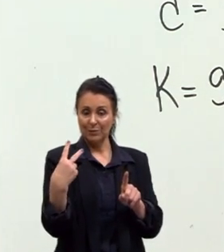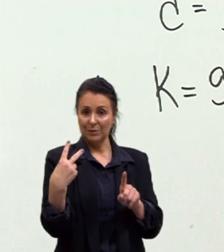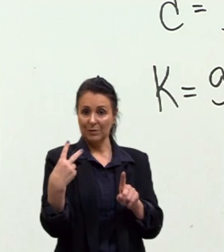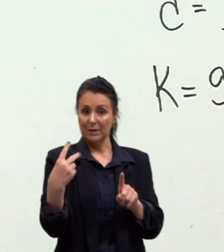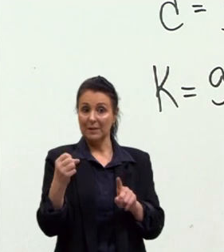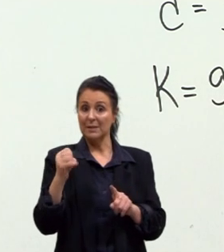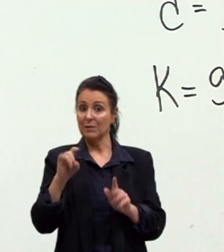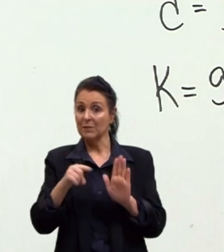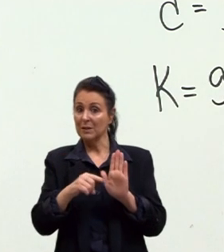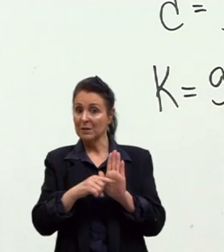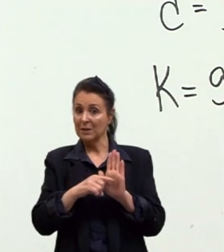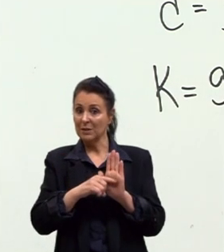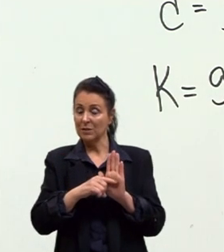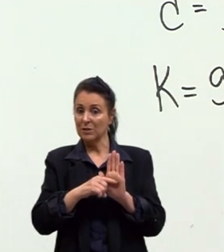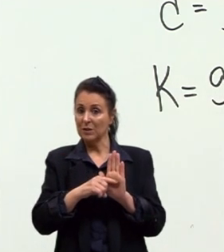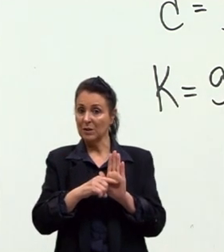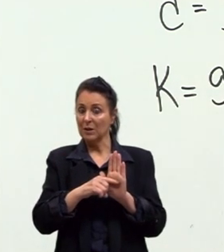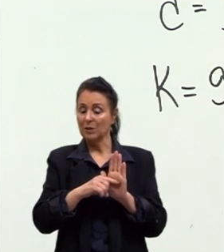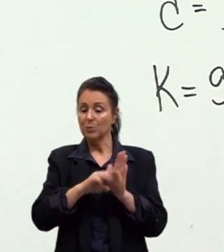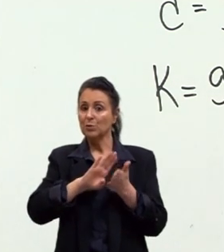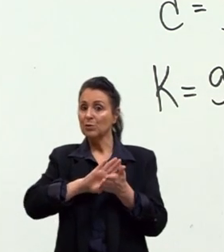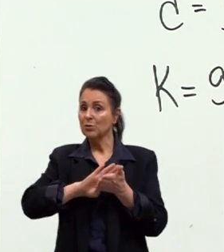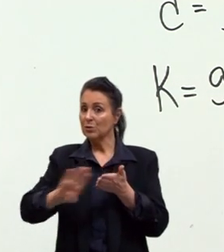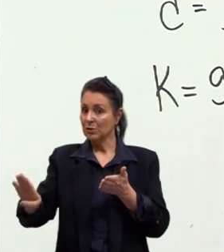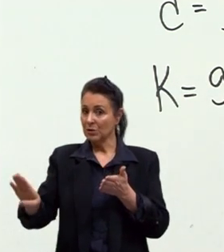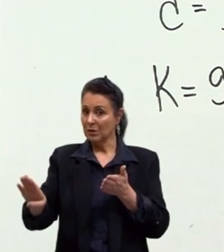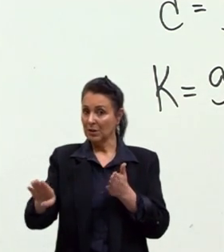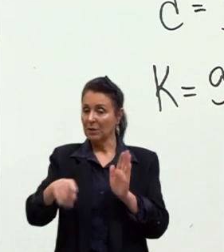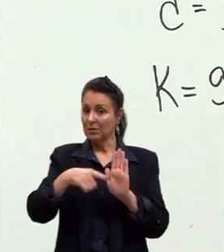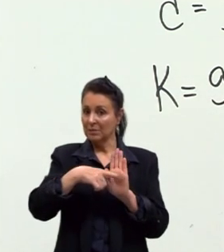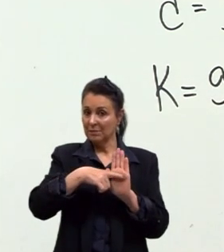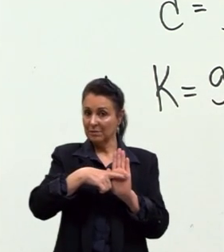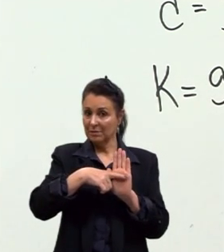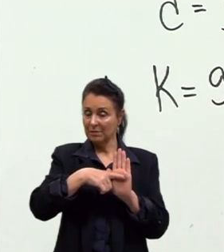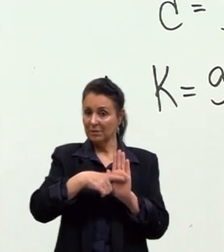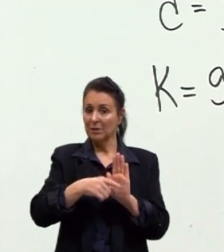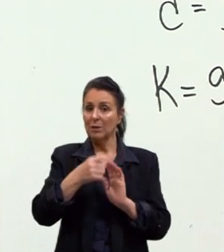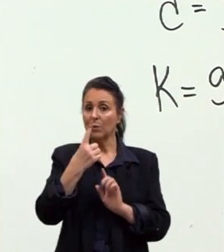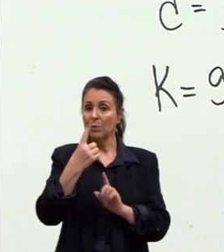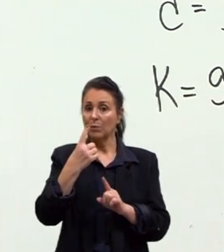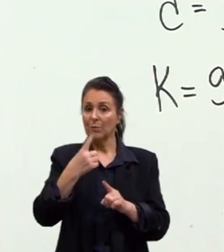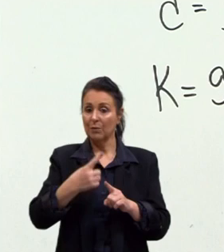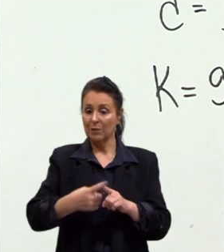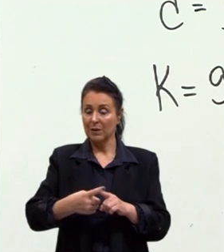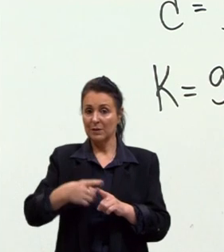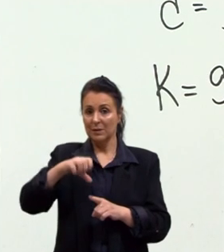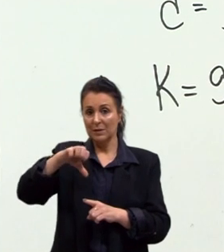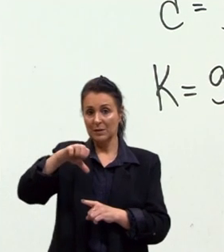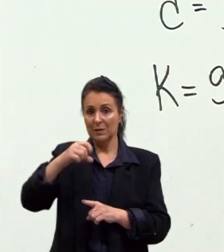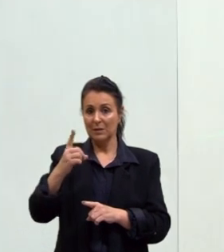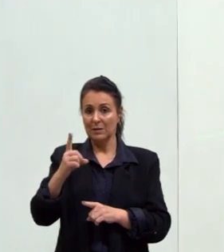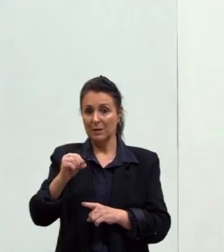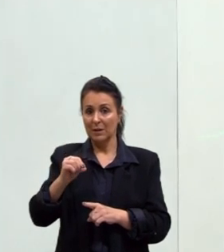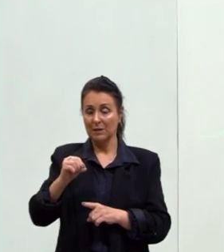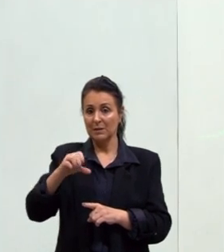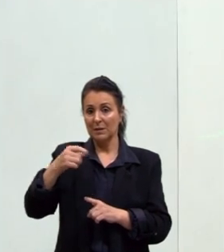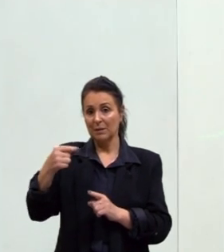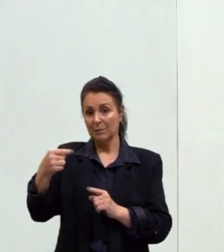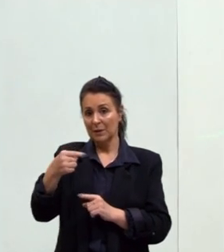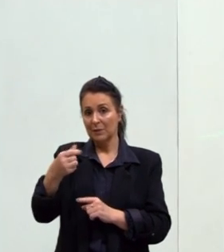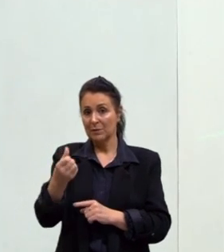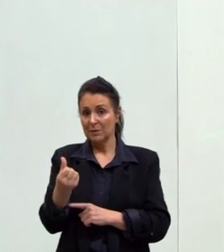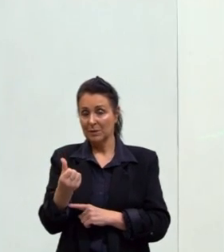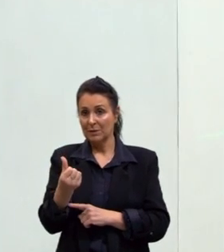elas fossem negativas a gente ignorar o sinal tá e vai ficar um vezes dessa elevado na minha